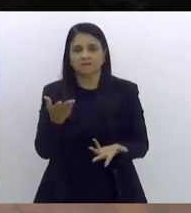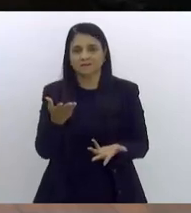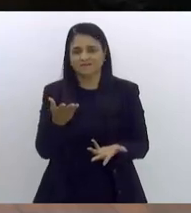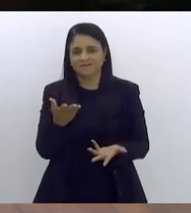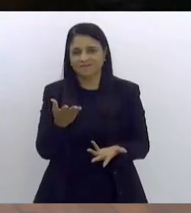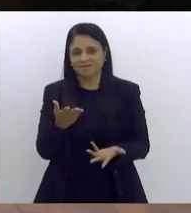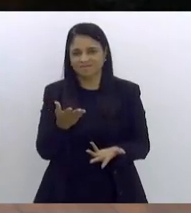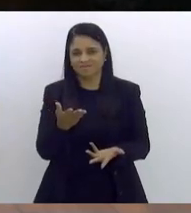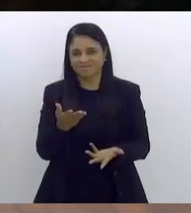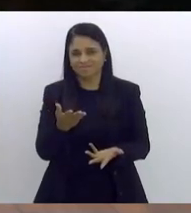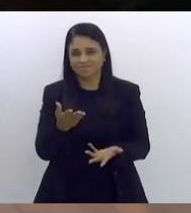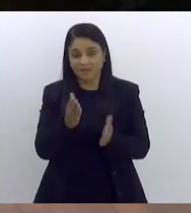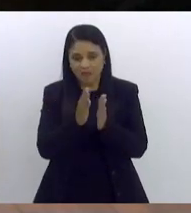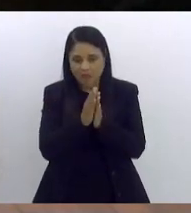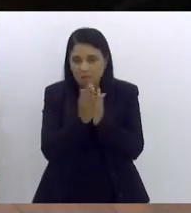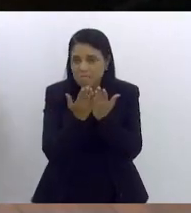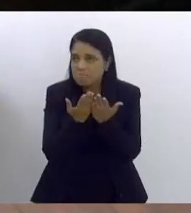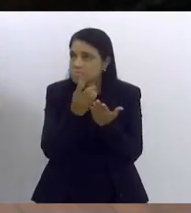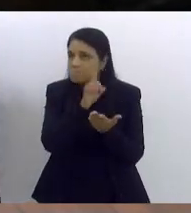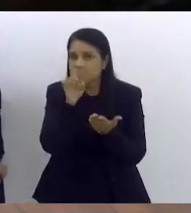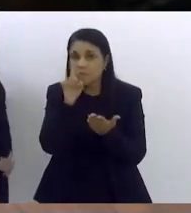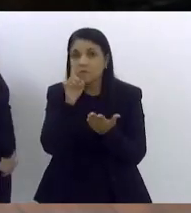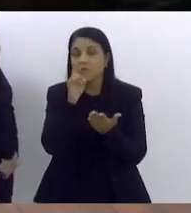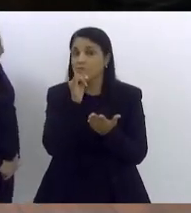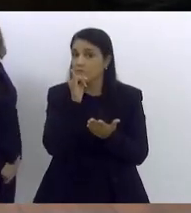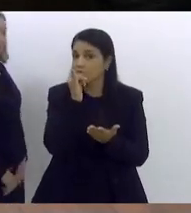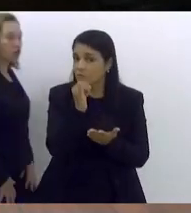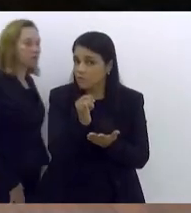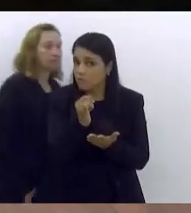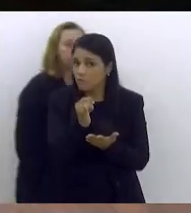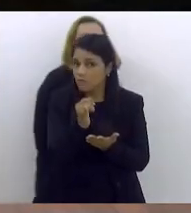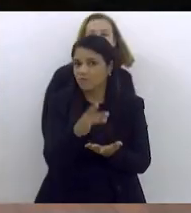E diz mais a Bíblia,